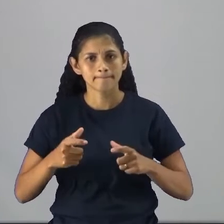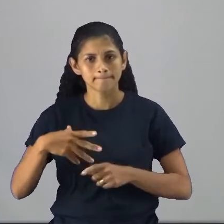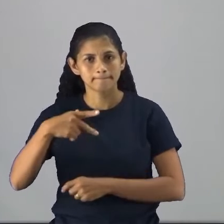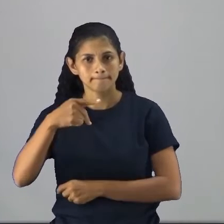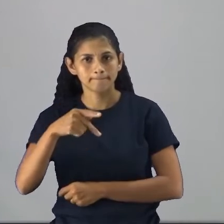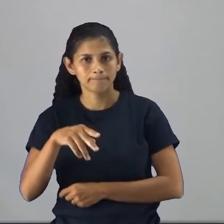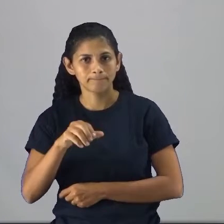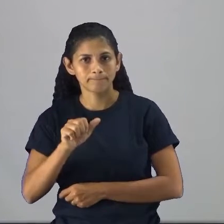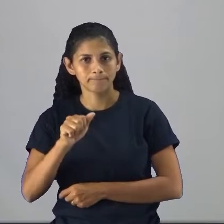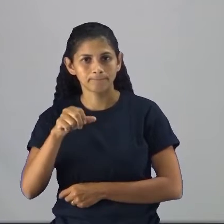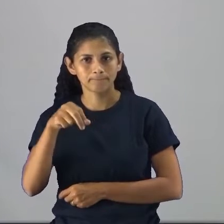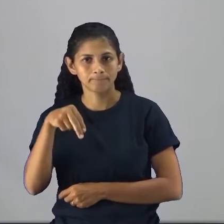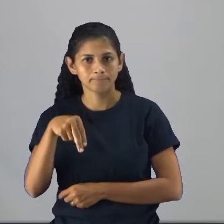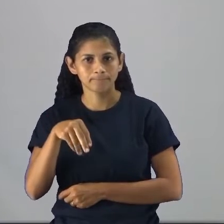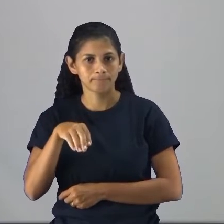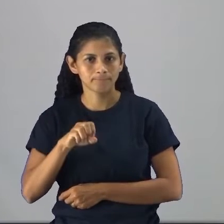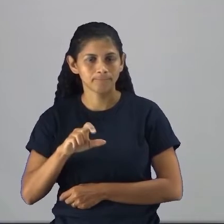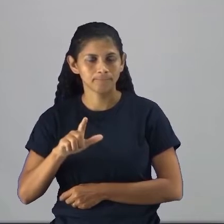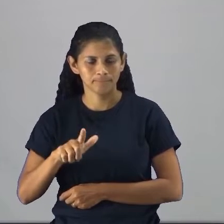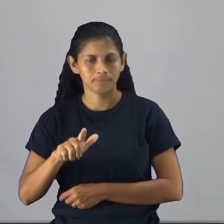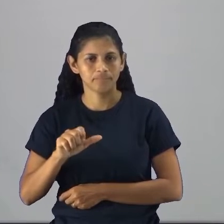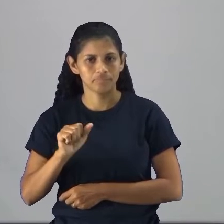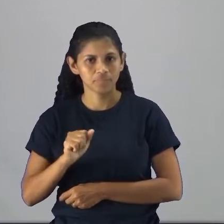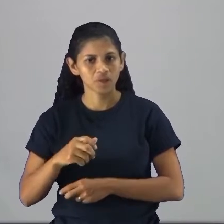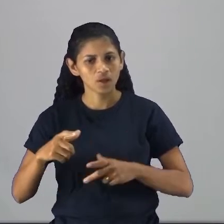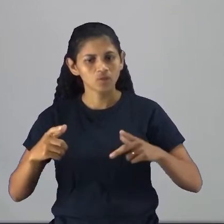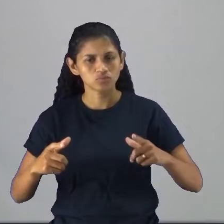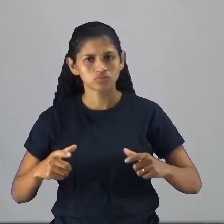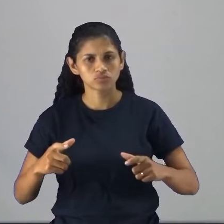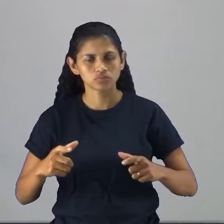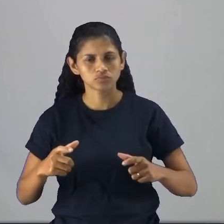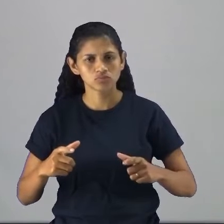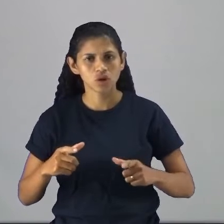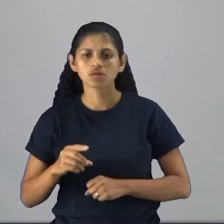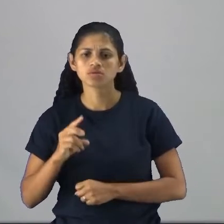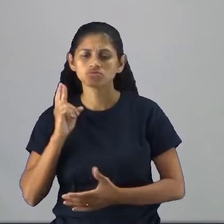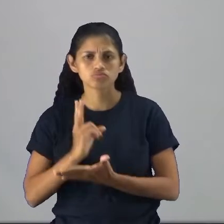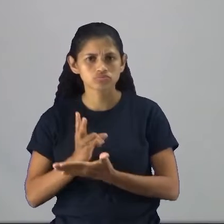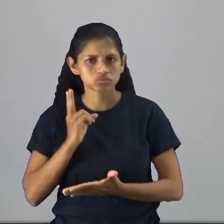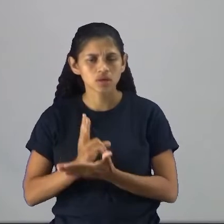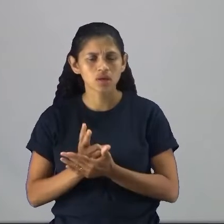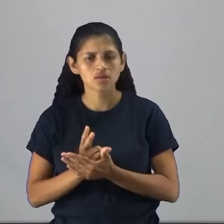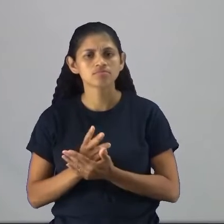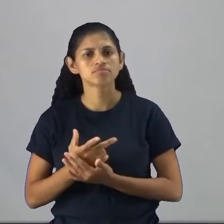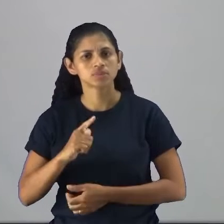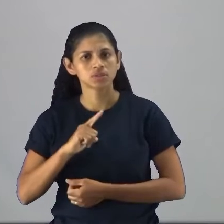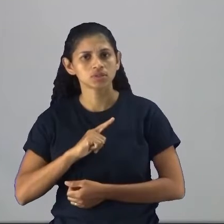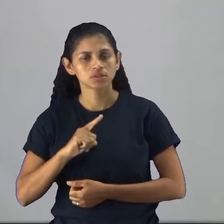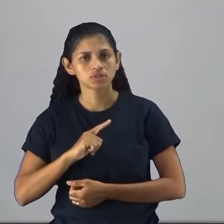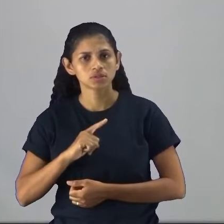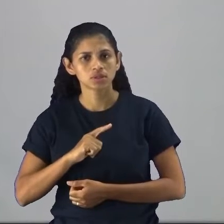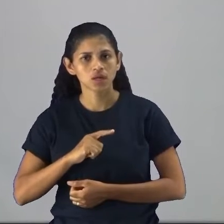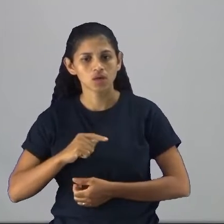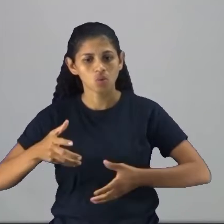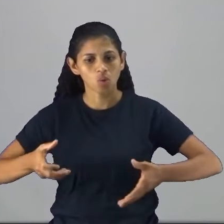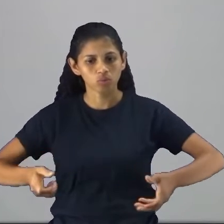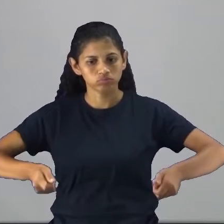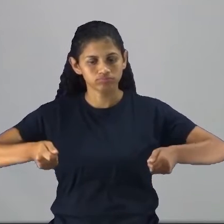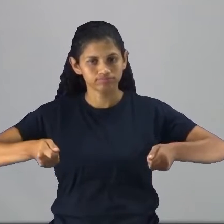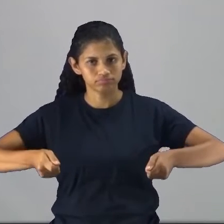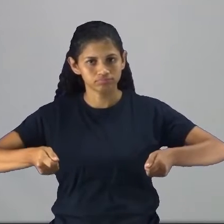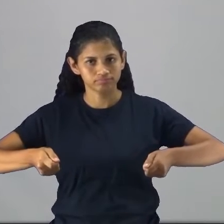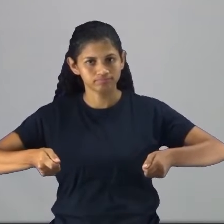pegar de plástico, porque aquele plástico duro, ele isola também, né? Você vê que ele não esquenta com